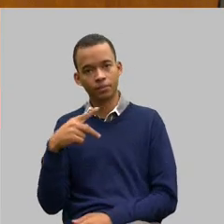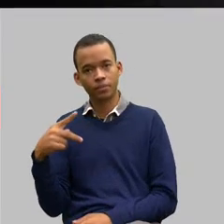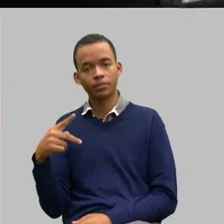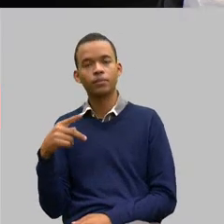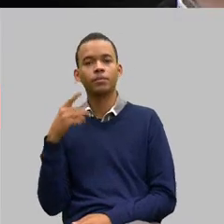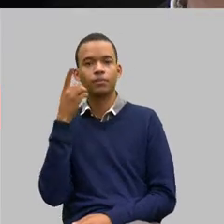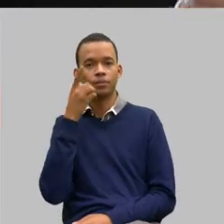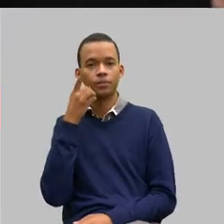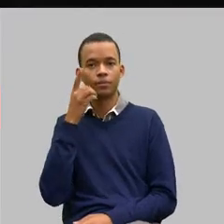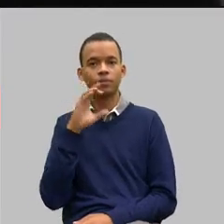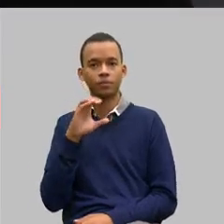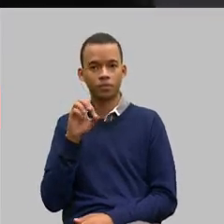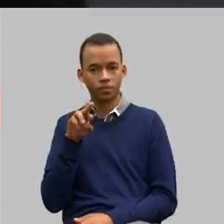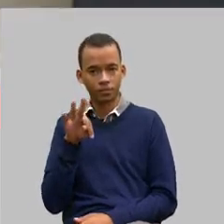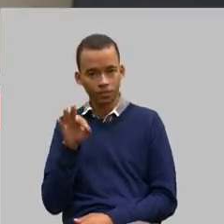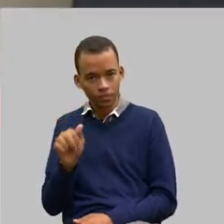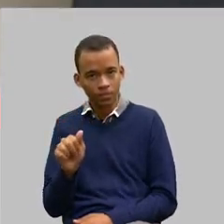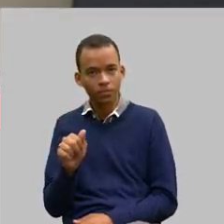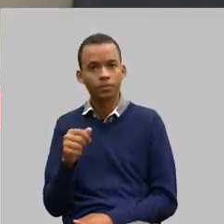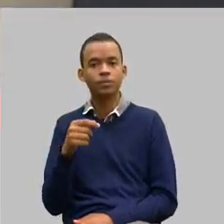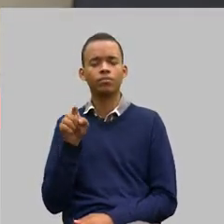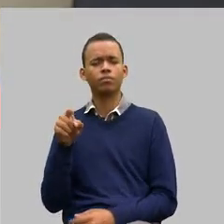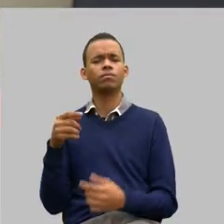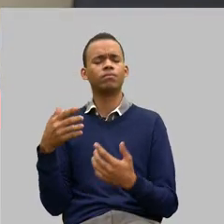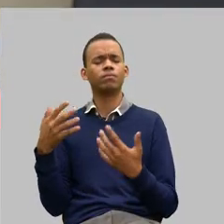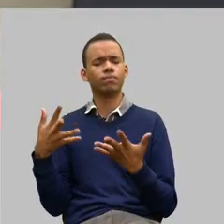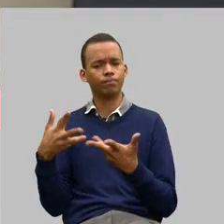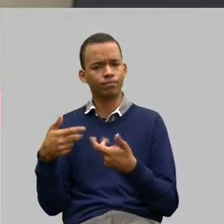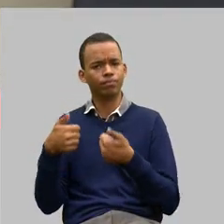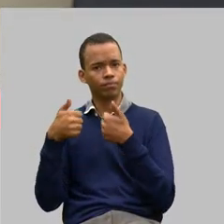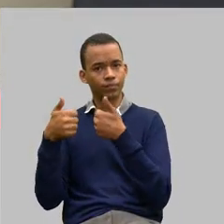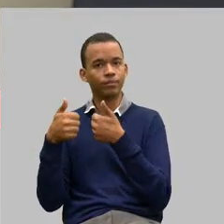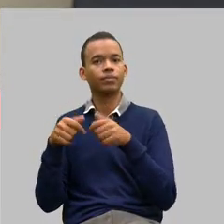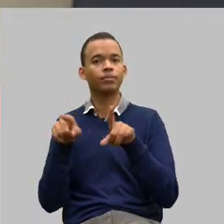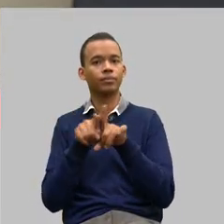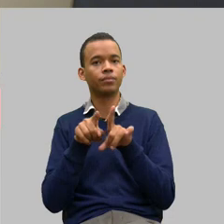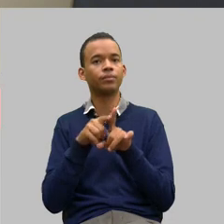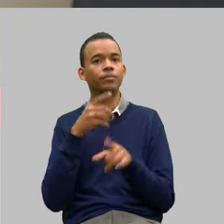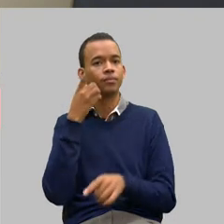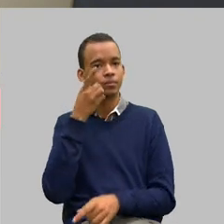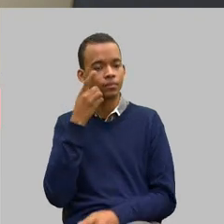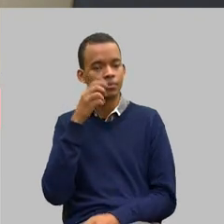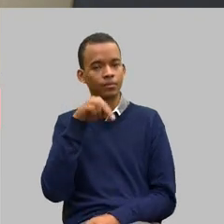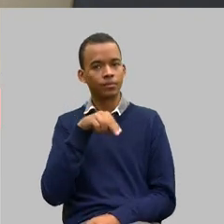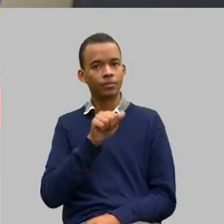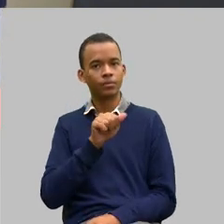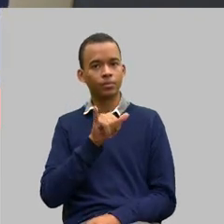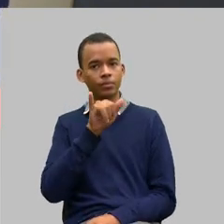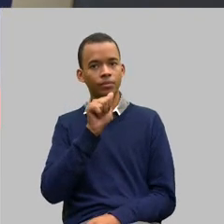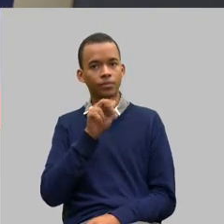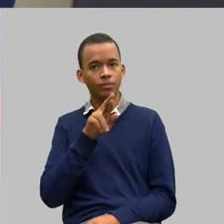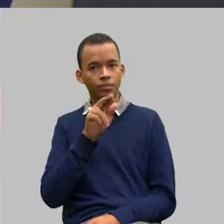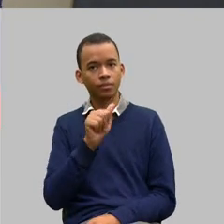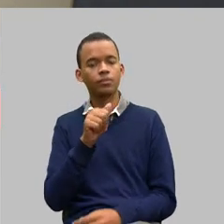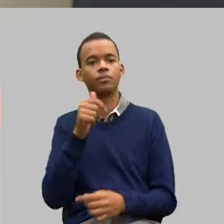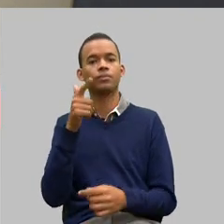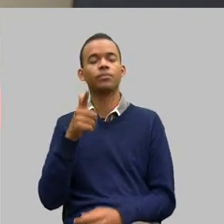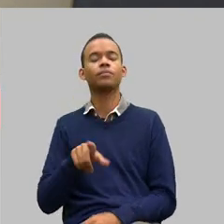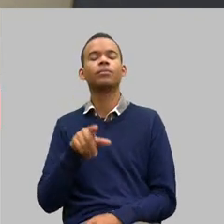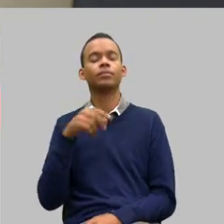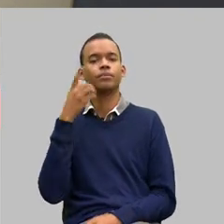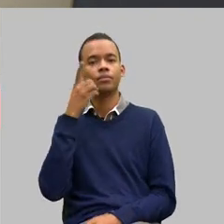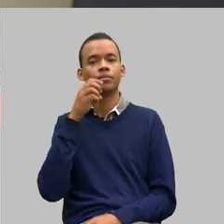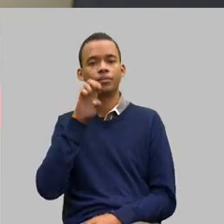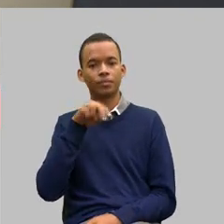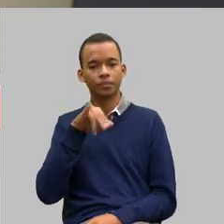feito um brilhante trabalho cumprimentar né nossa deputada naera Rocha Deputado Enes e